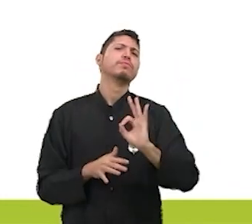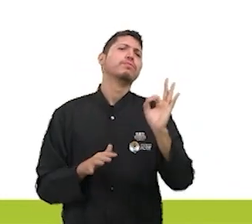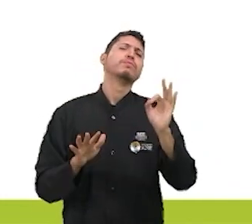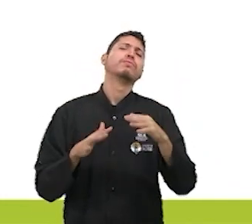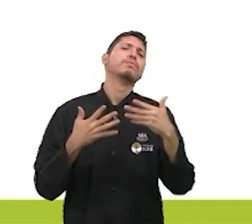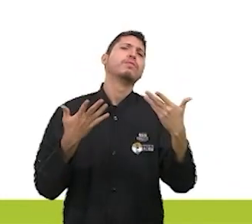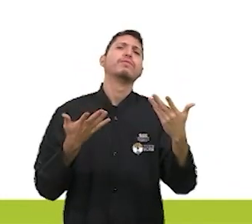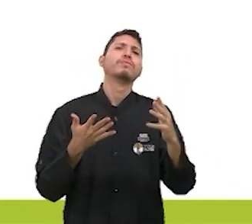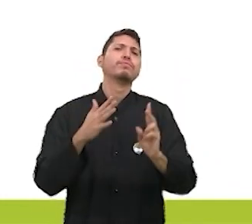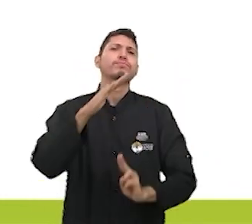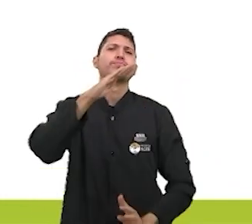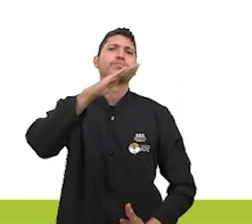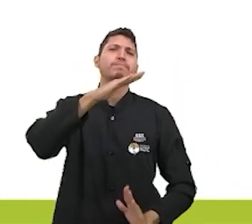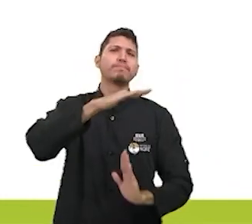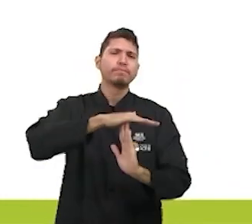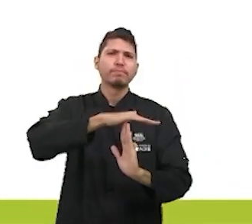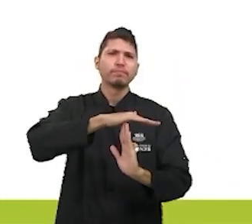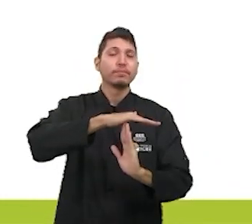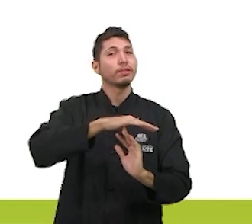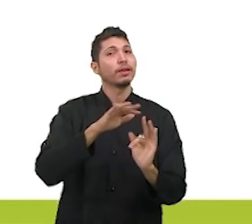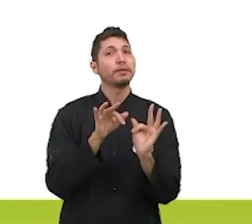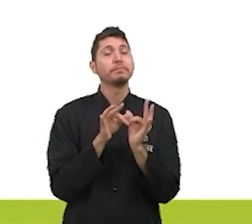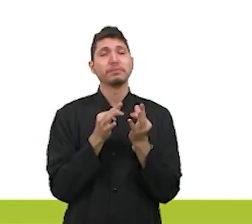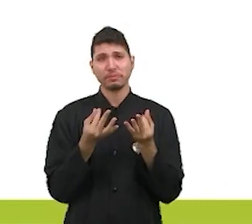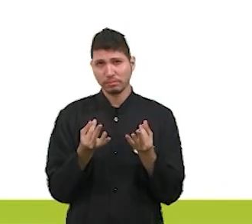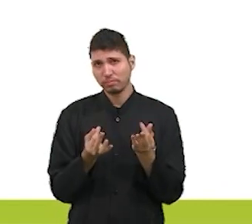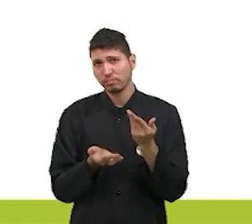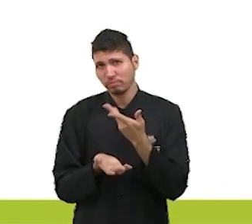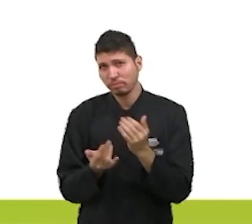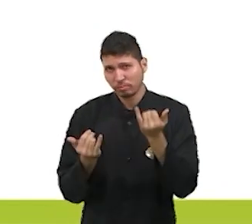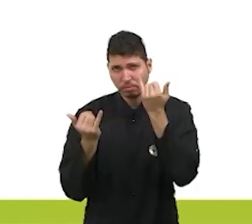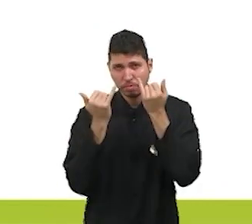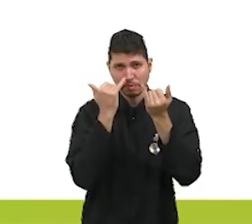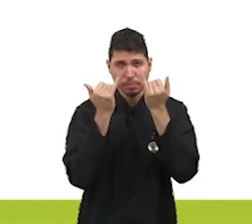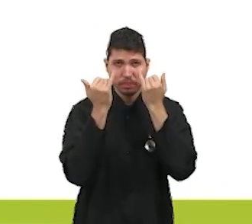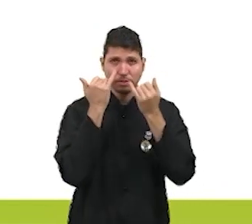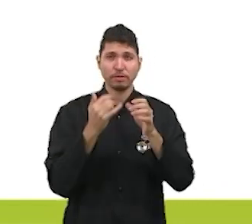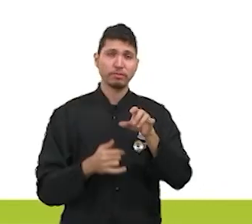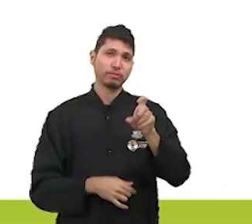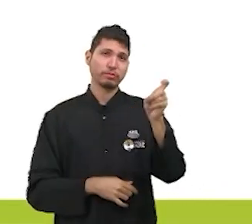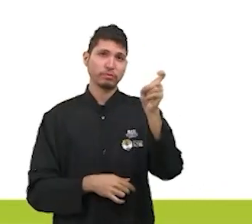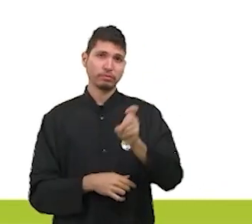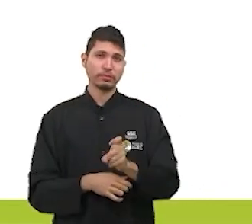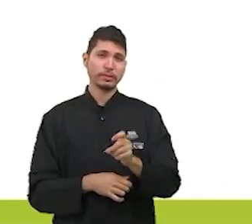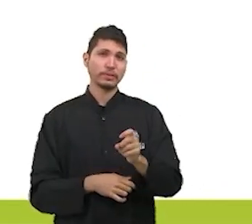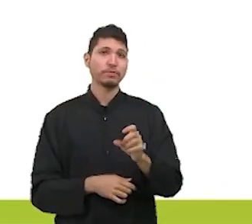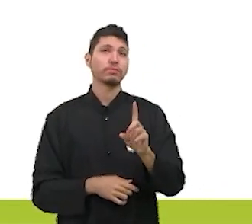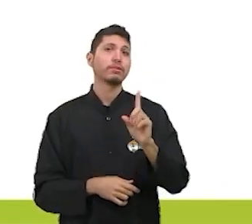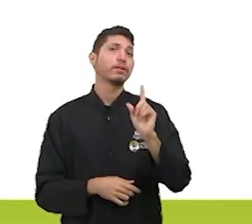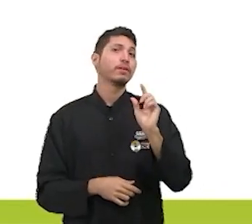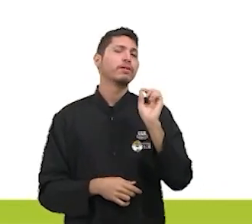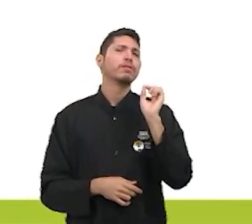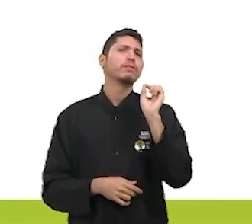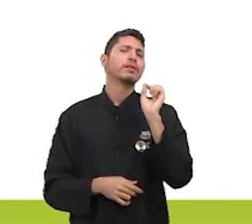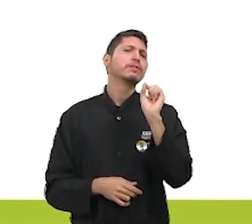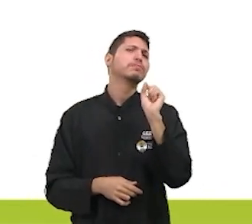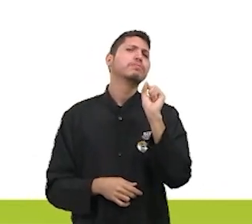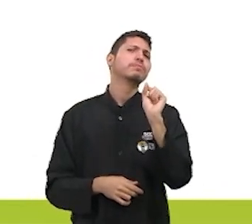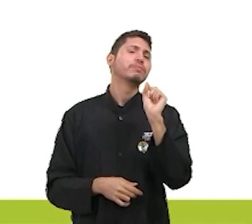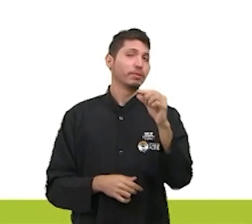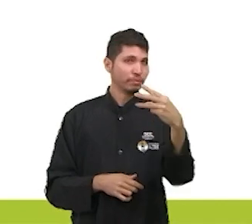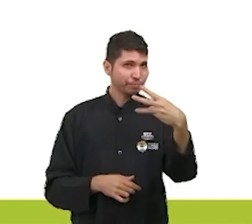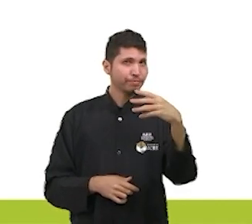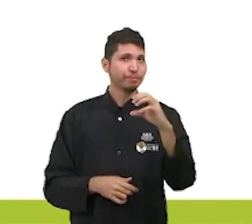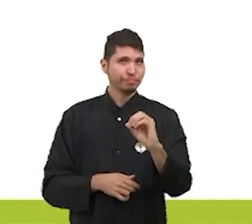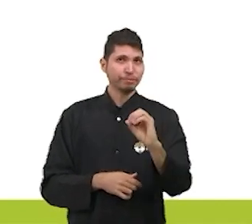máximo? Então, gente, é uma questão bem simples aqui. Lembrando que o valor de x que ele deu pra gente foi 30. Aí eu vou lá, ó. Pega essa